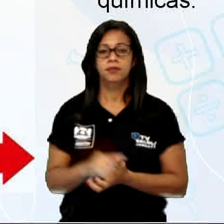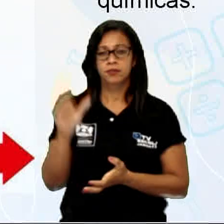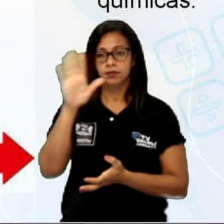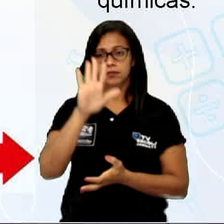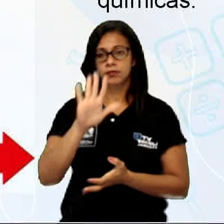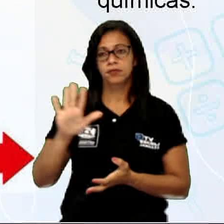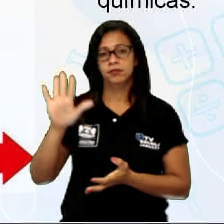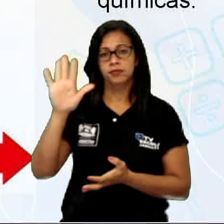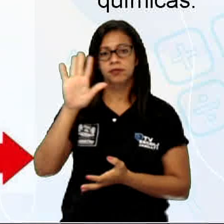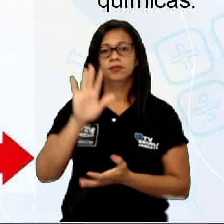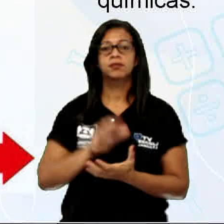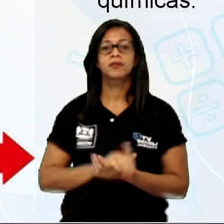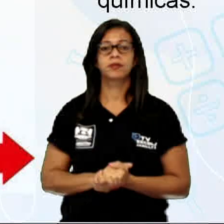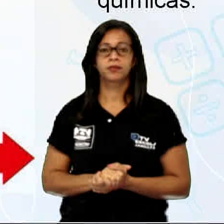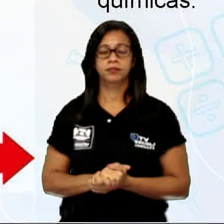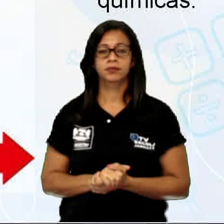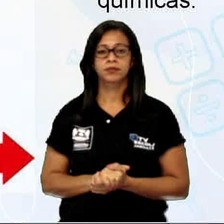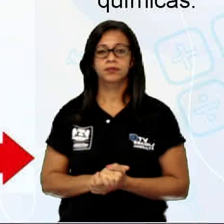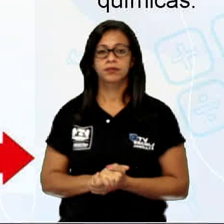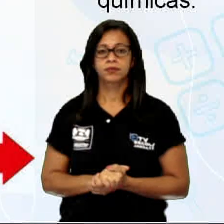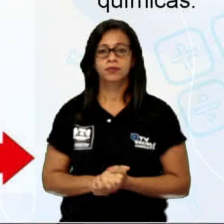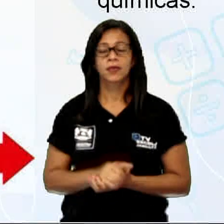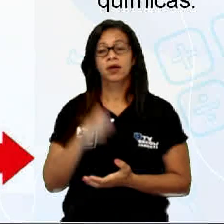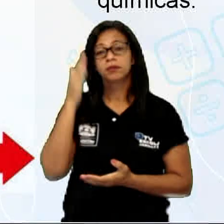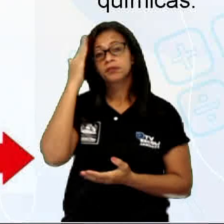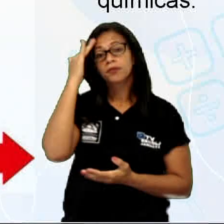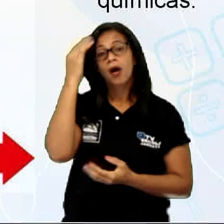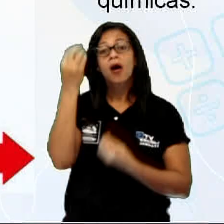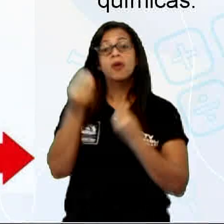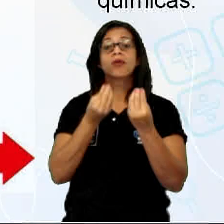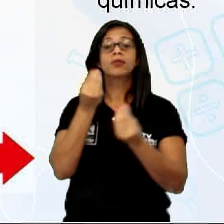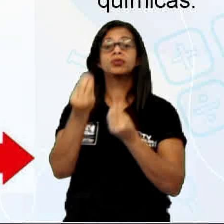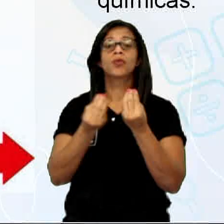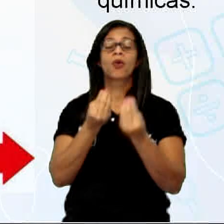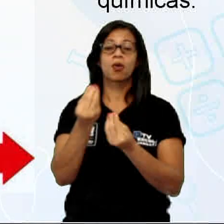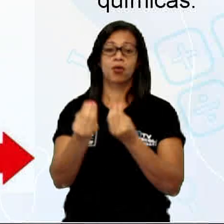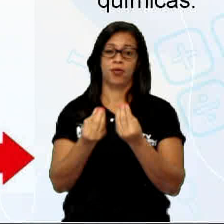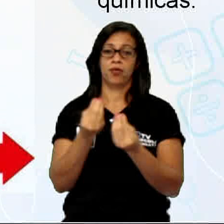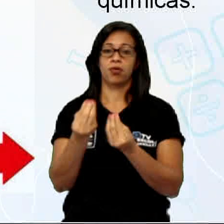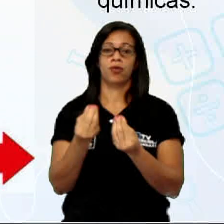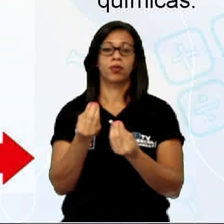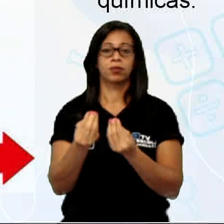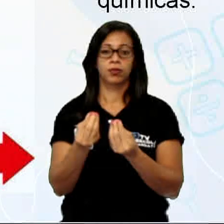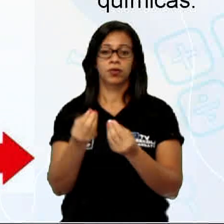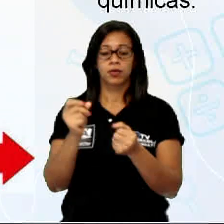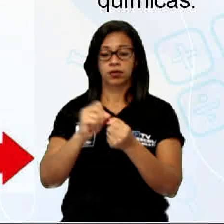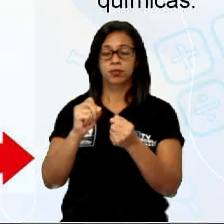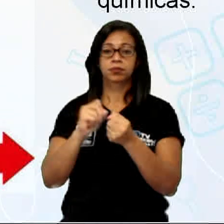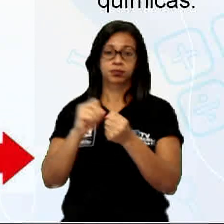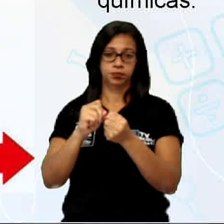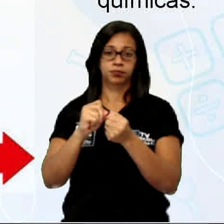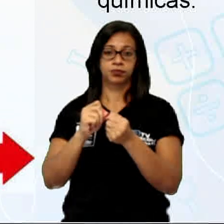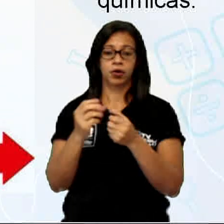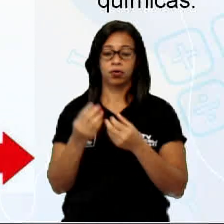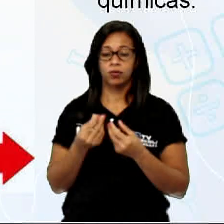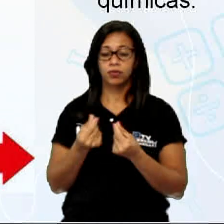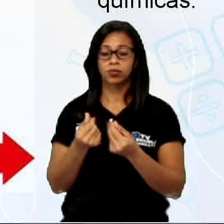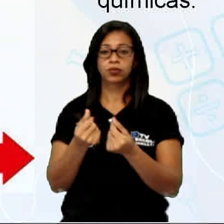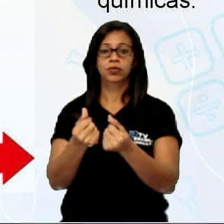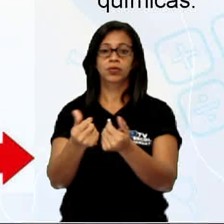imagem, né? Entenda como é que se forma os solos. Primeiramente, nós temos a